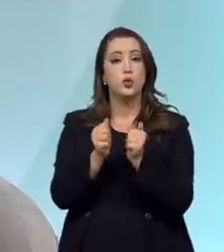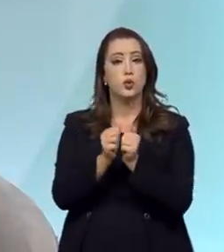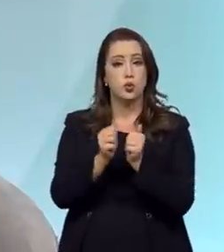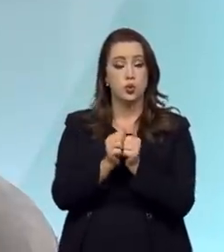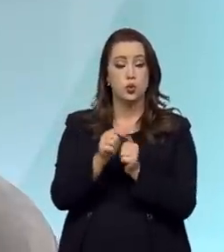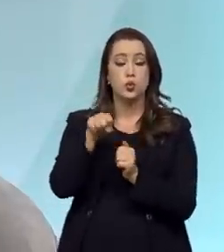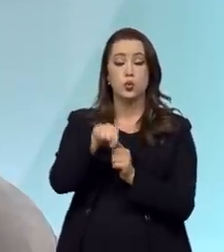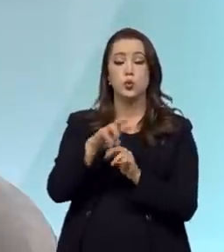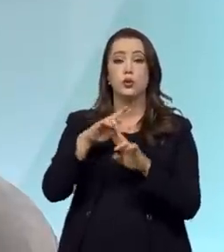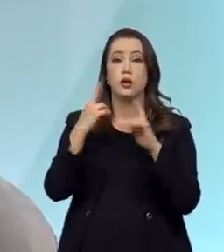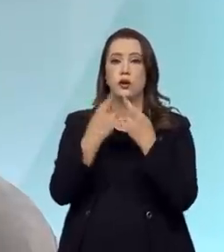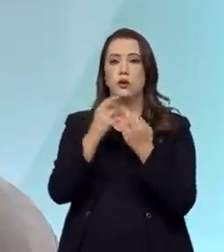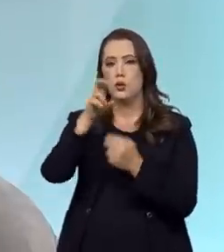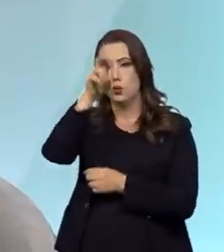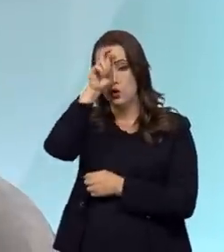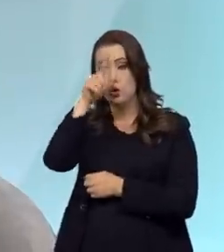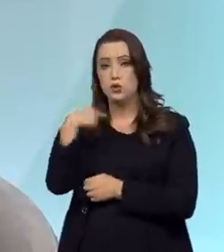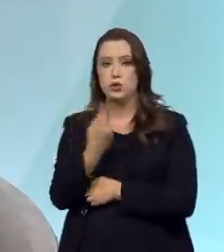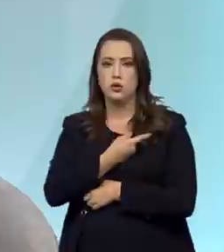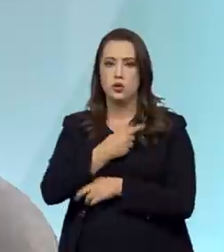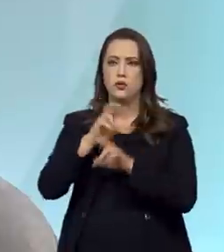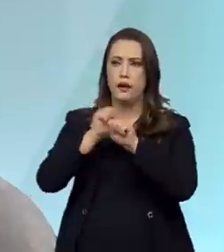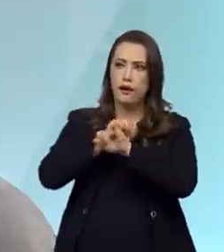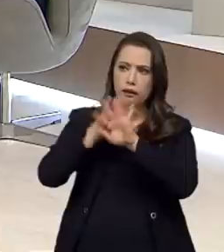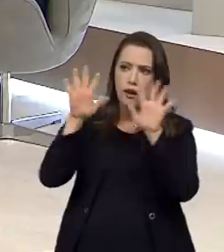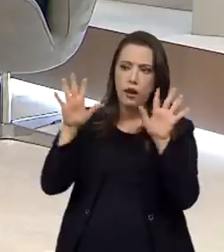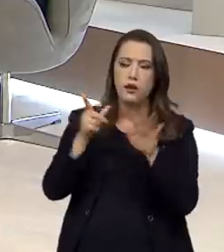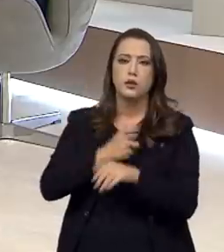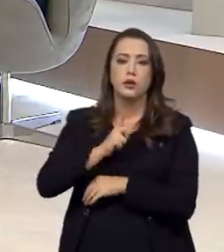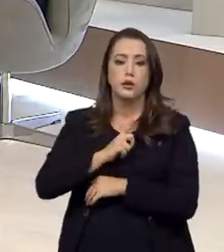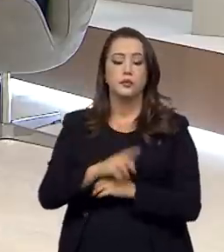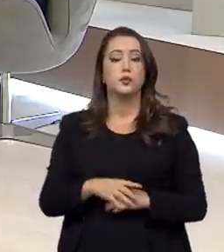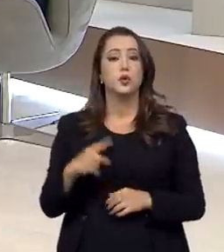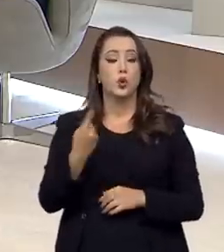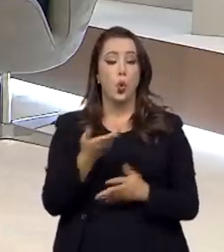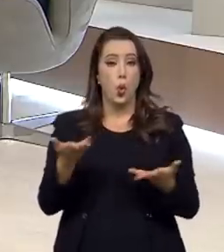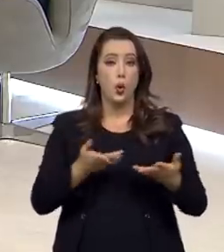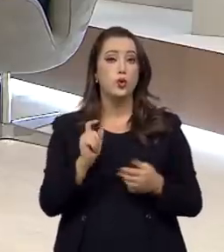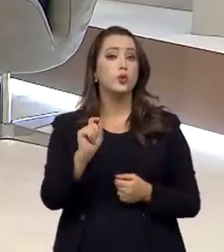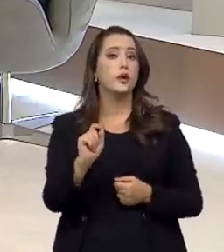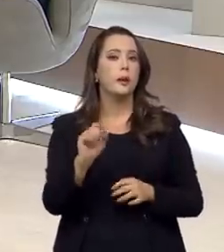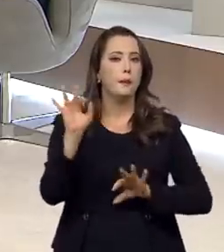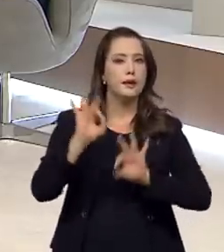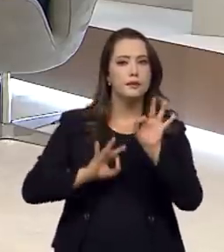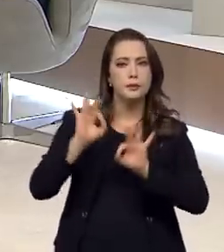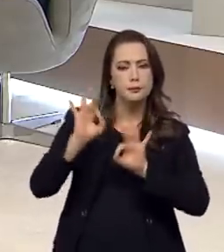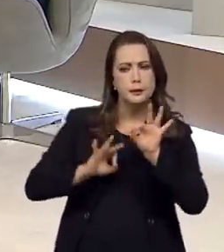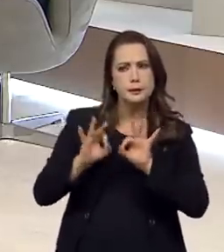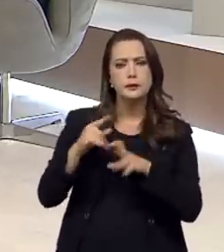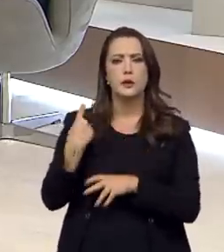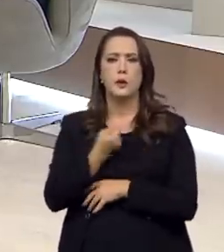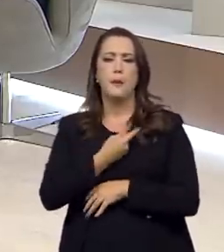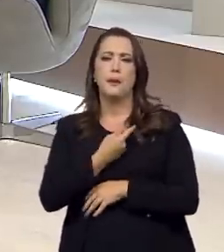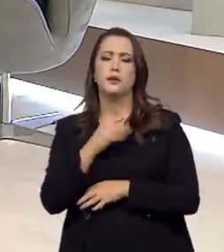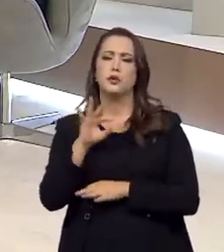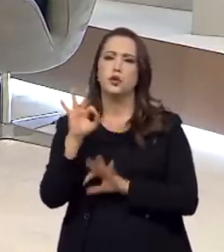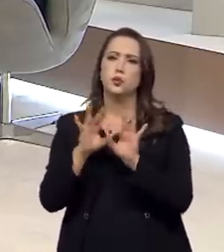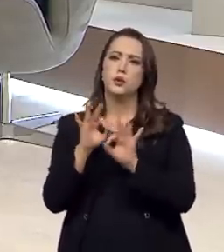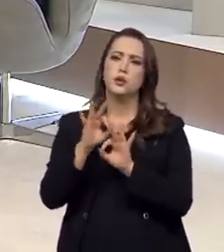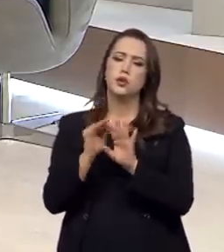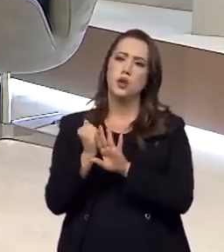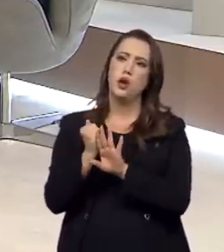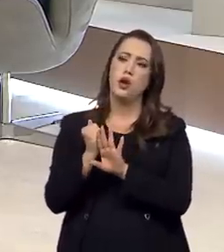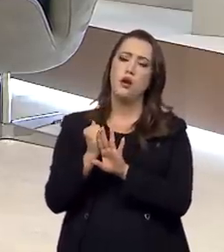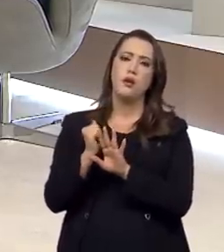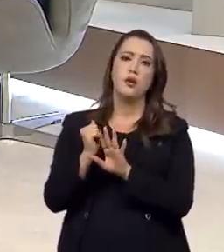mercado e como serão as regras hoje e tem que fazer nós temos que já nos preparamos para termos todo uma estrutura de